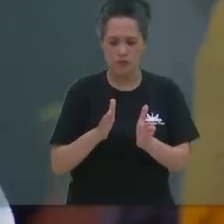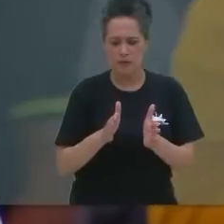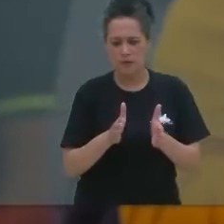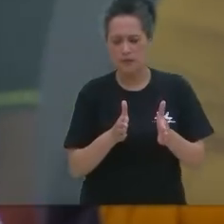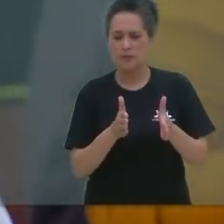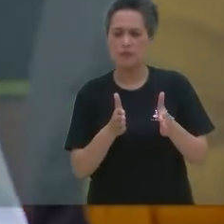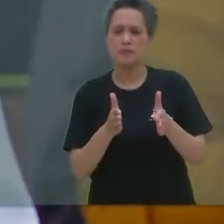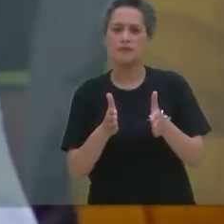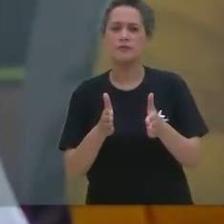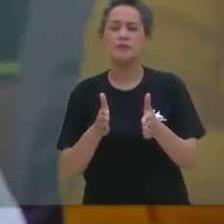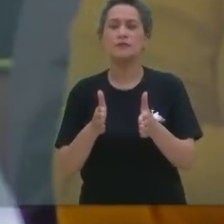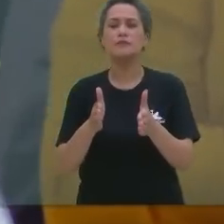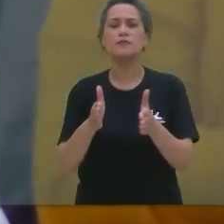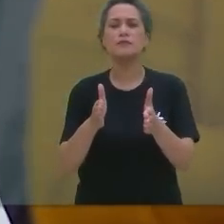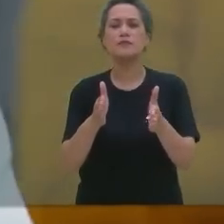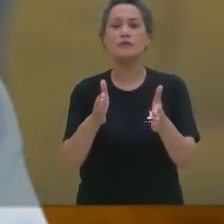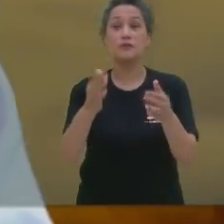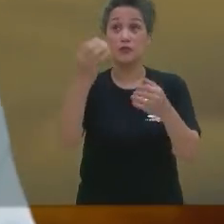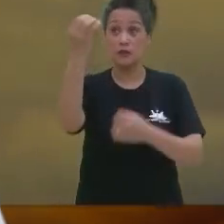caminho.